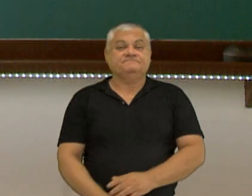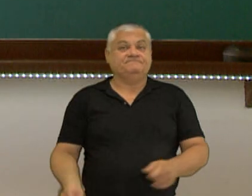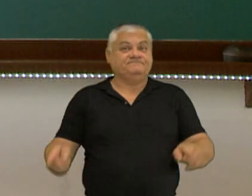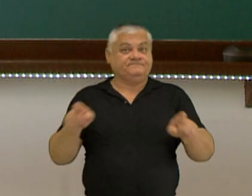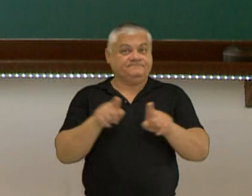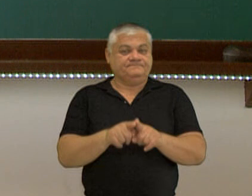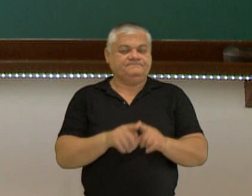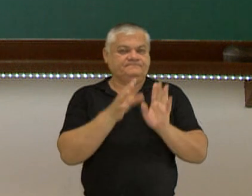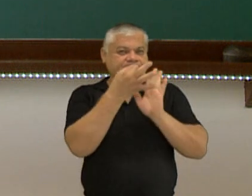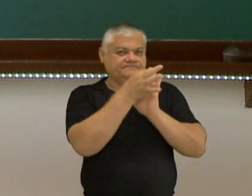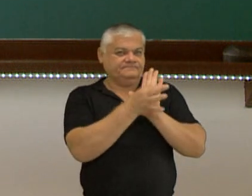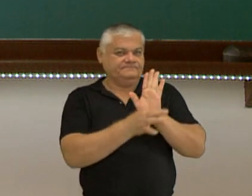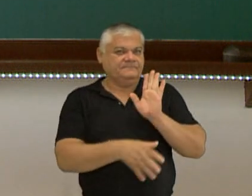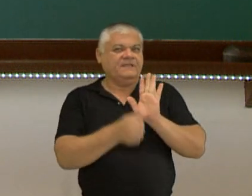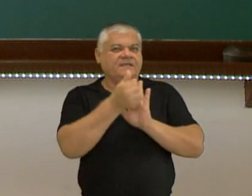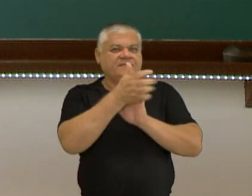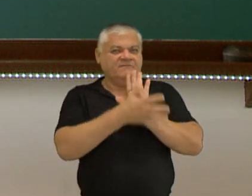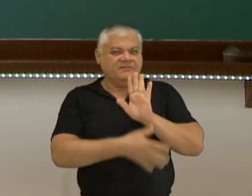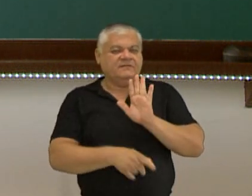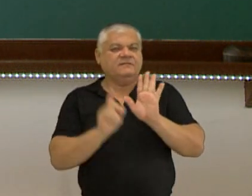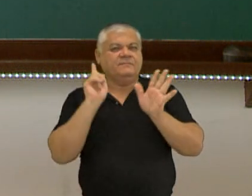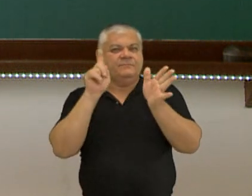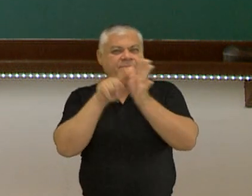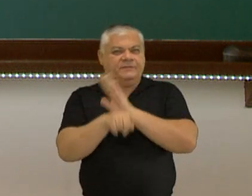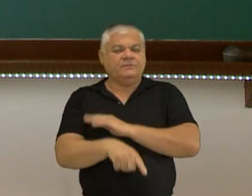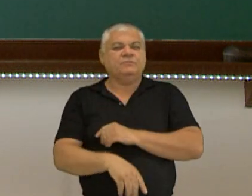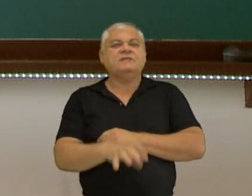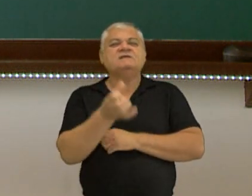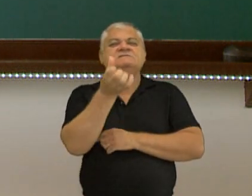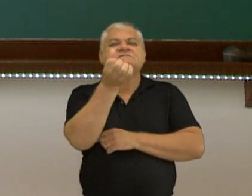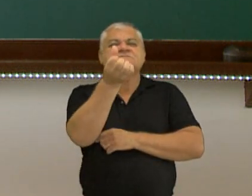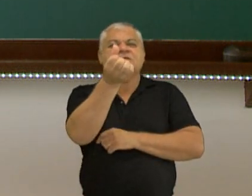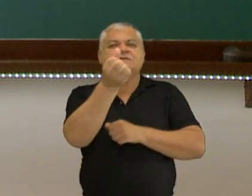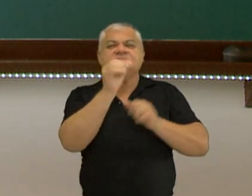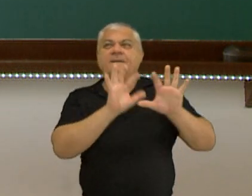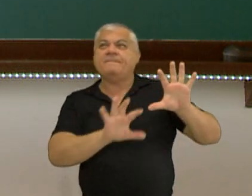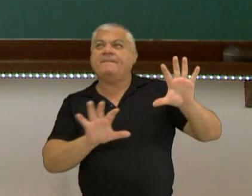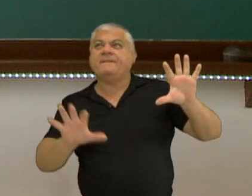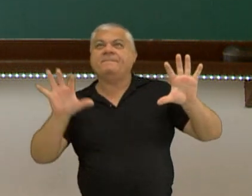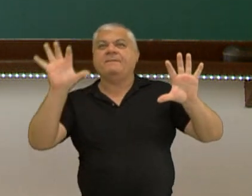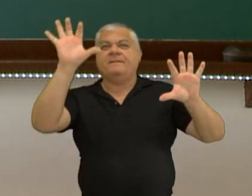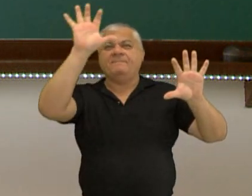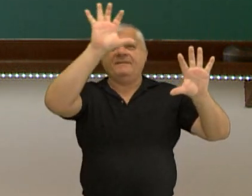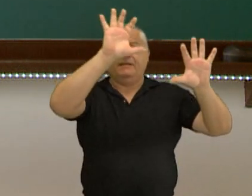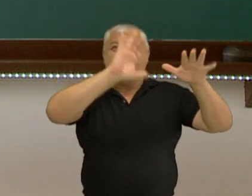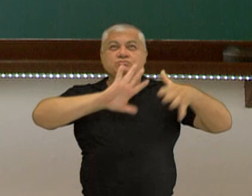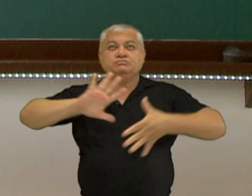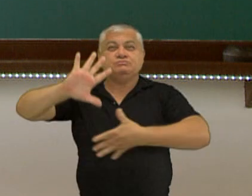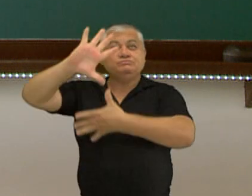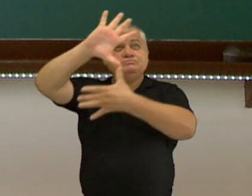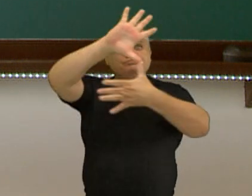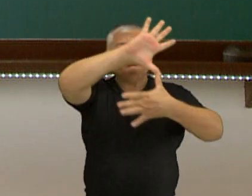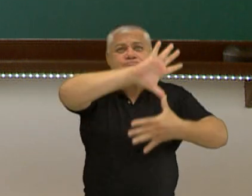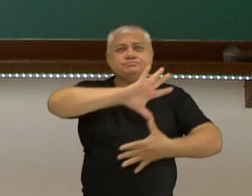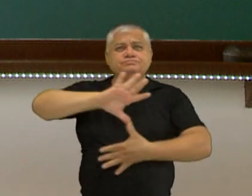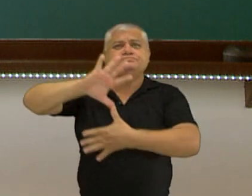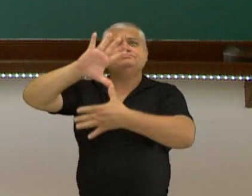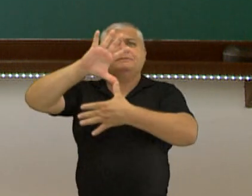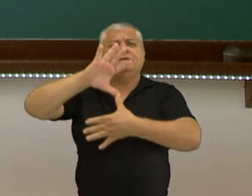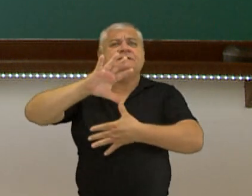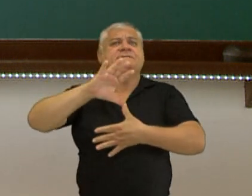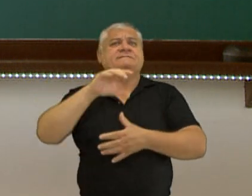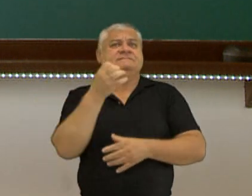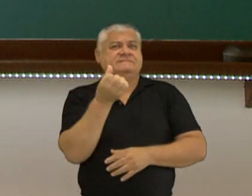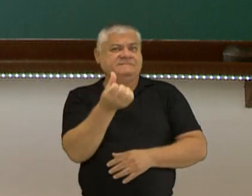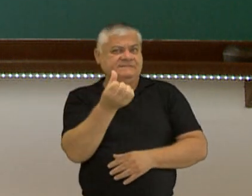Voltamos com a correção da atividade. Então, a pergunta dos 6 continentes, e alguns a gente já viu bem em detalhes até aqui,